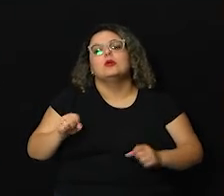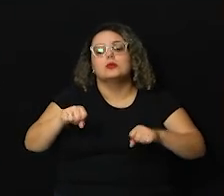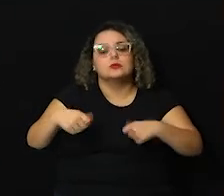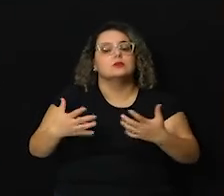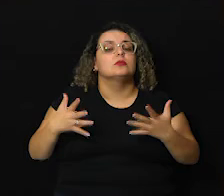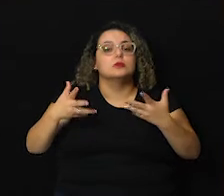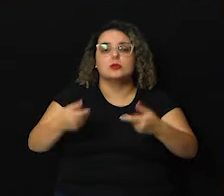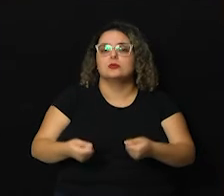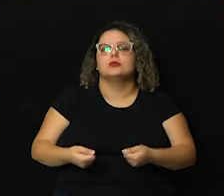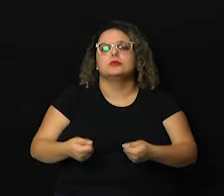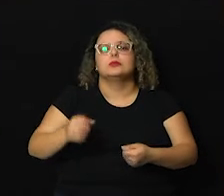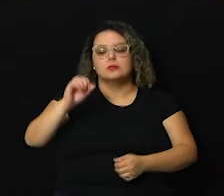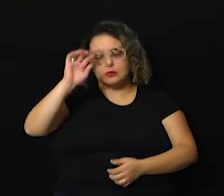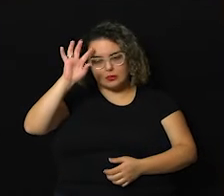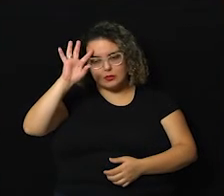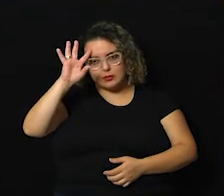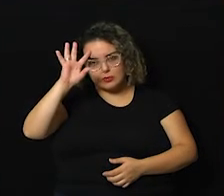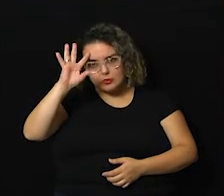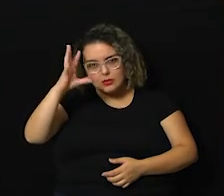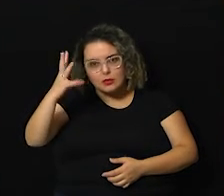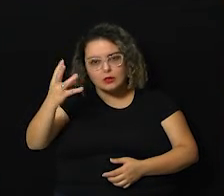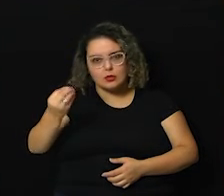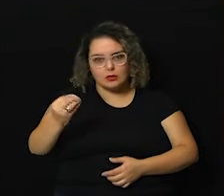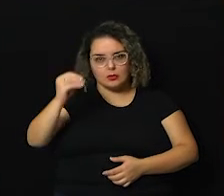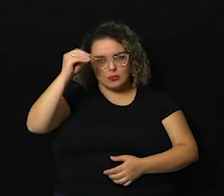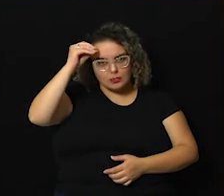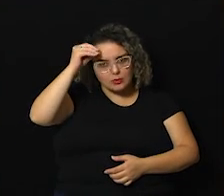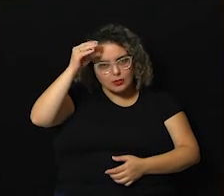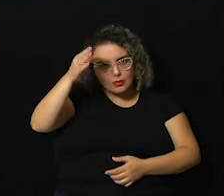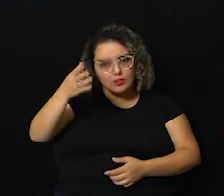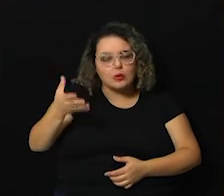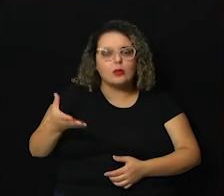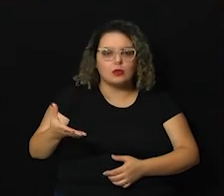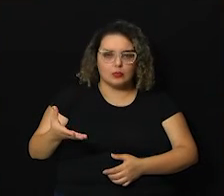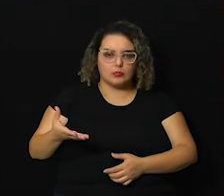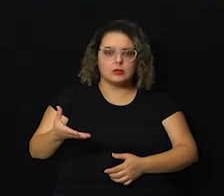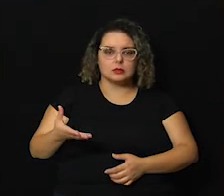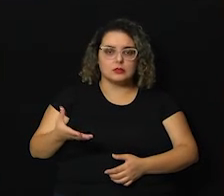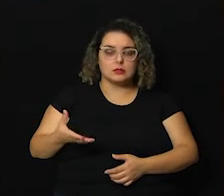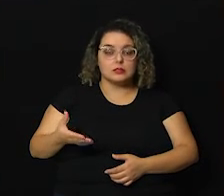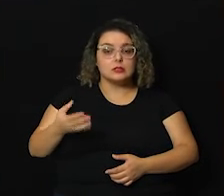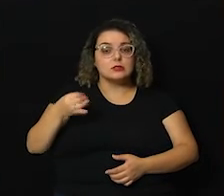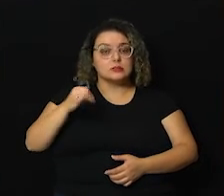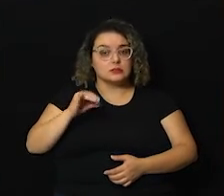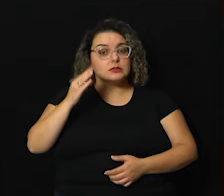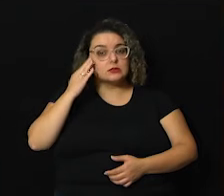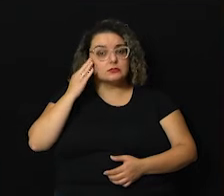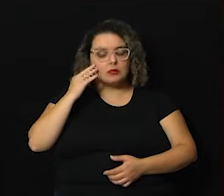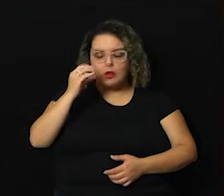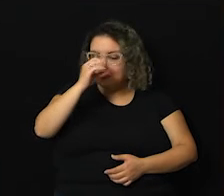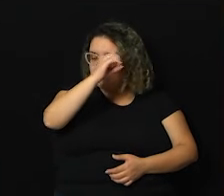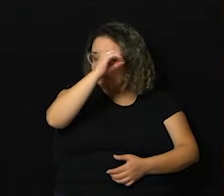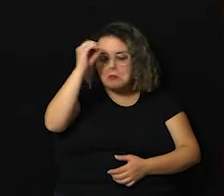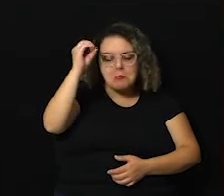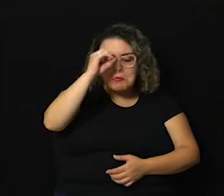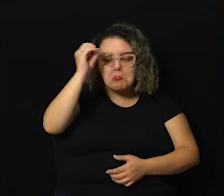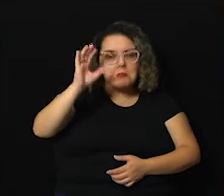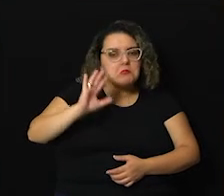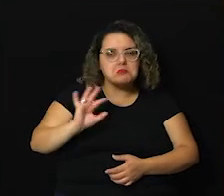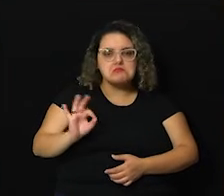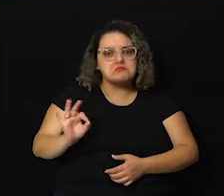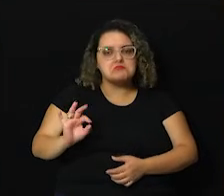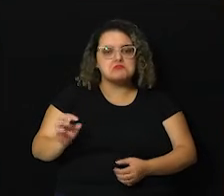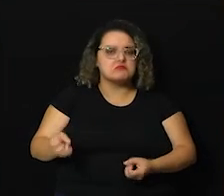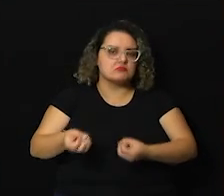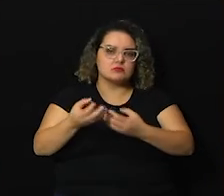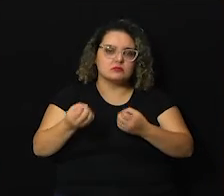Não é? Se você tem conhecimento disso, você desconfia da situação. Se você é totalmente inocente em relação ao conhecimento